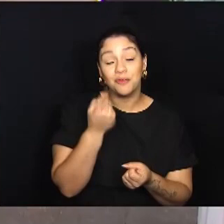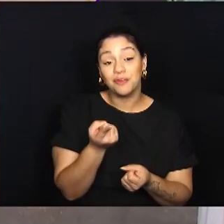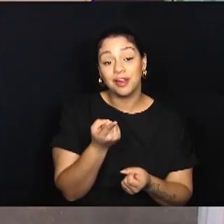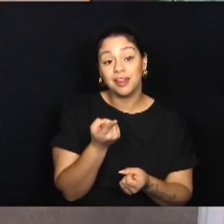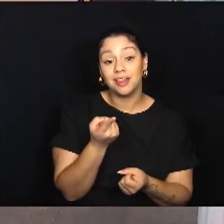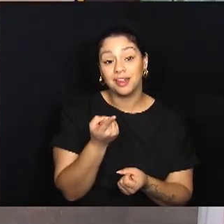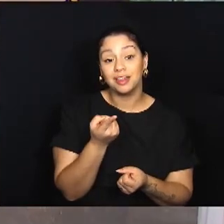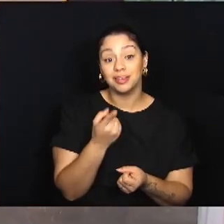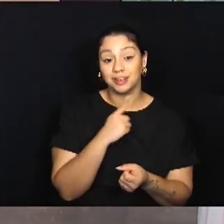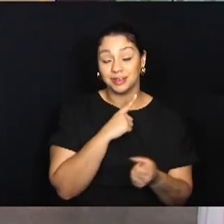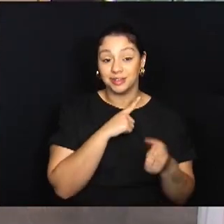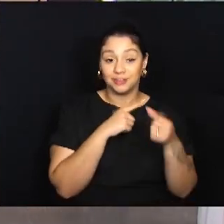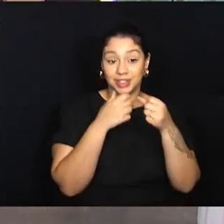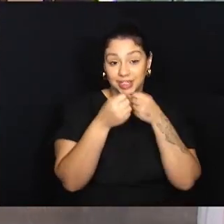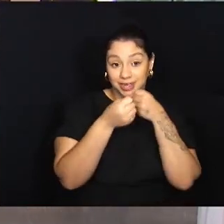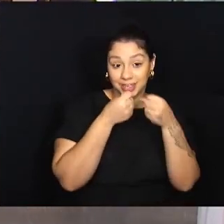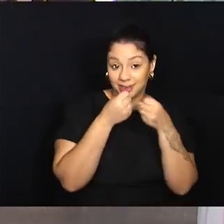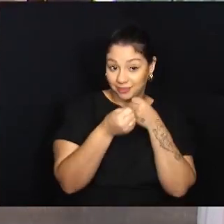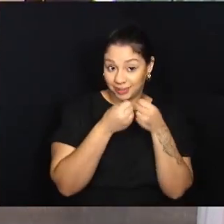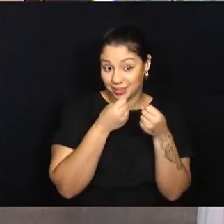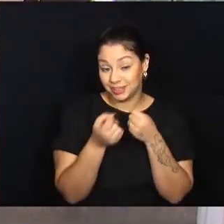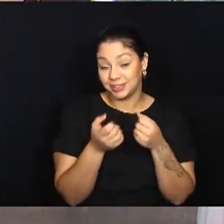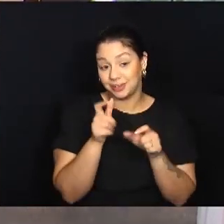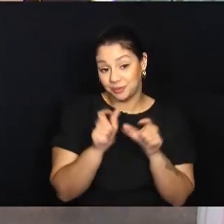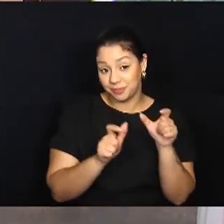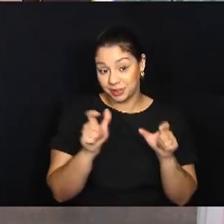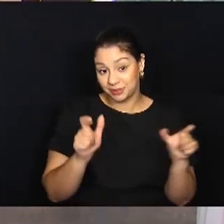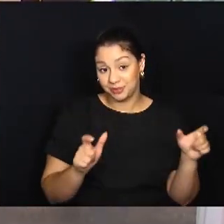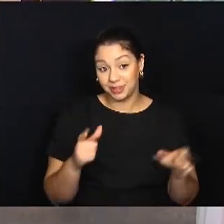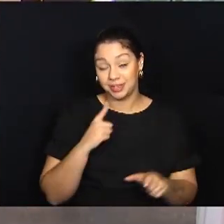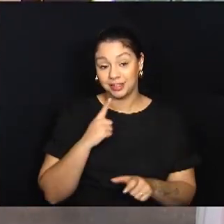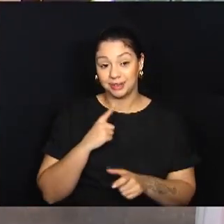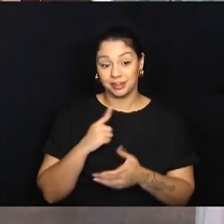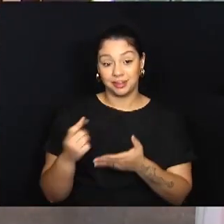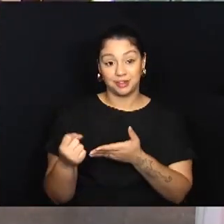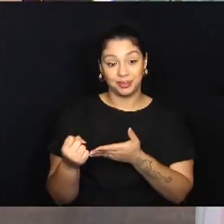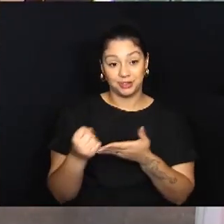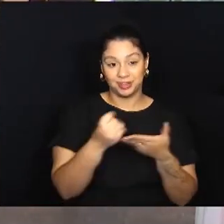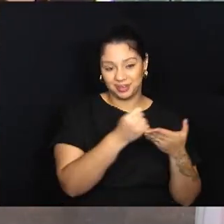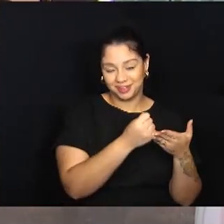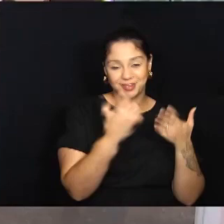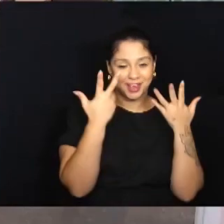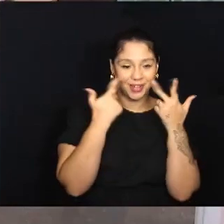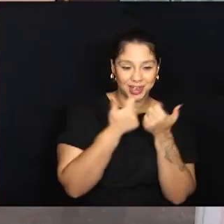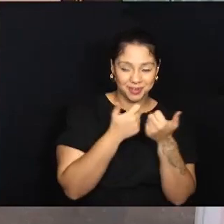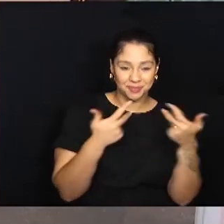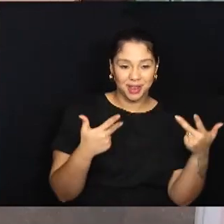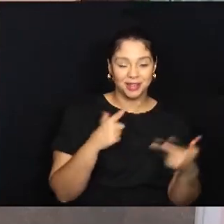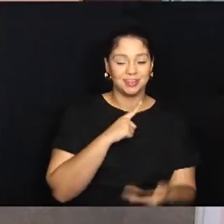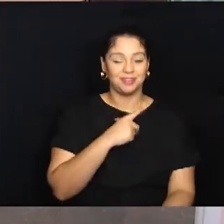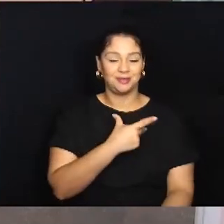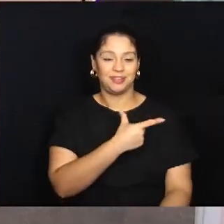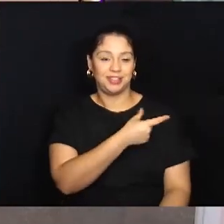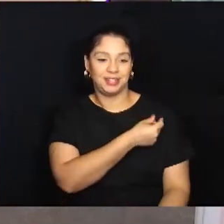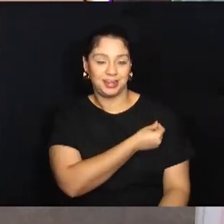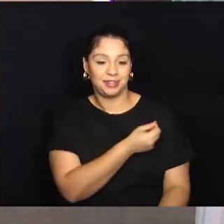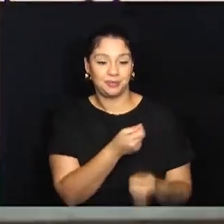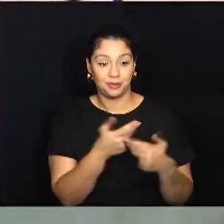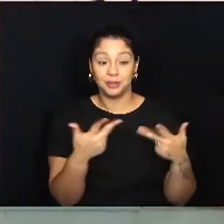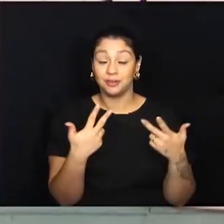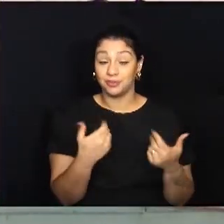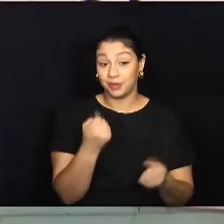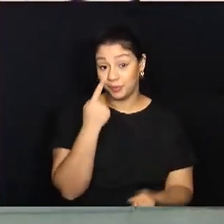fiz algumas entrevistas aqui com pessoas que trouxeram os pets, não é? Vacinação, consulta. Olha